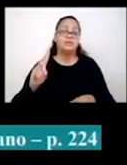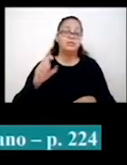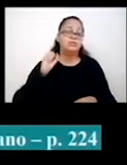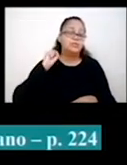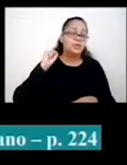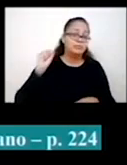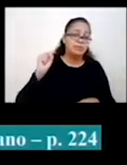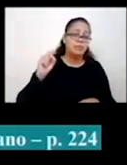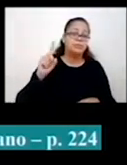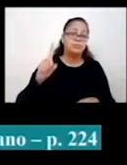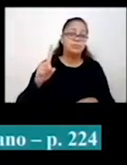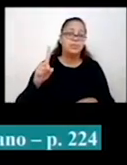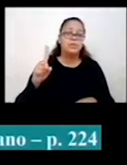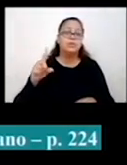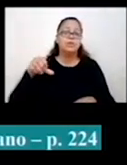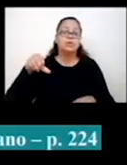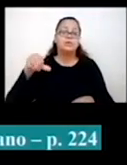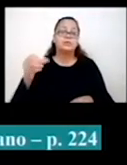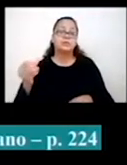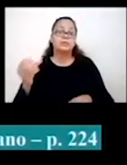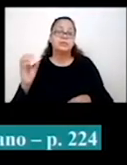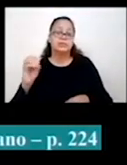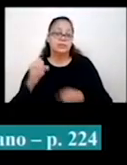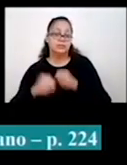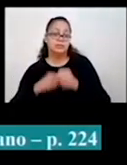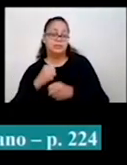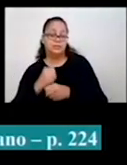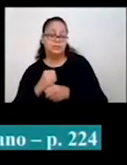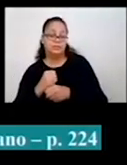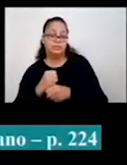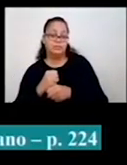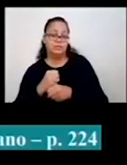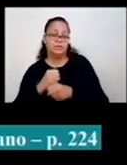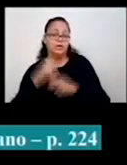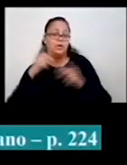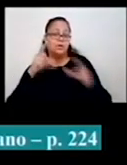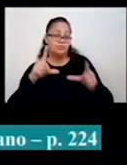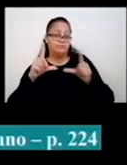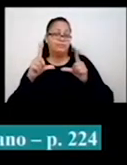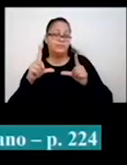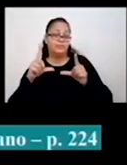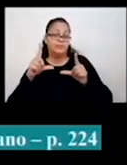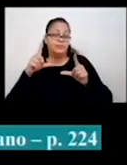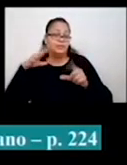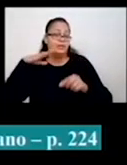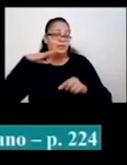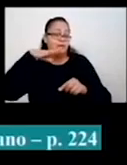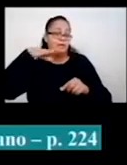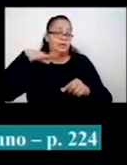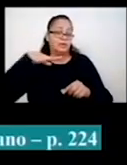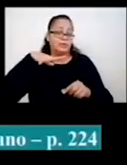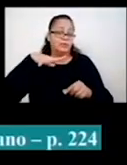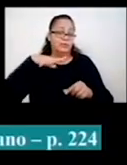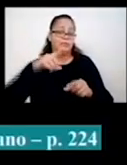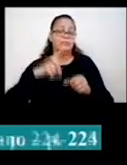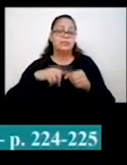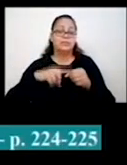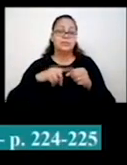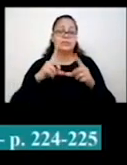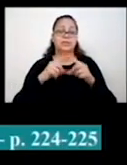Nessa imagem aqui nós podemos ver o espaço aéreo aqui, ó, do município, da cidade de